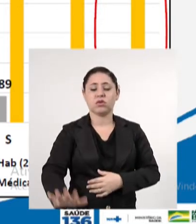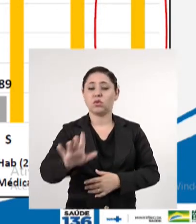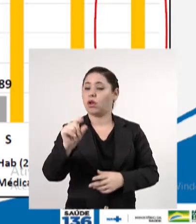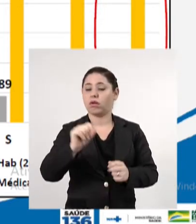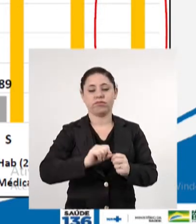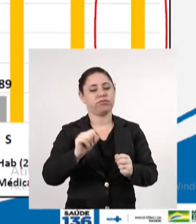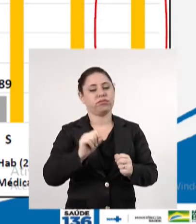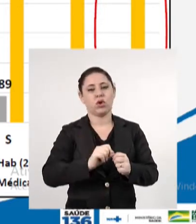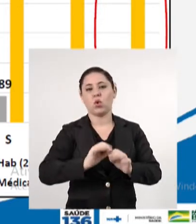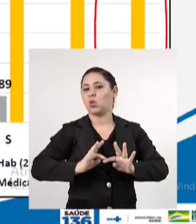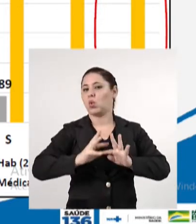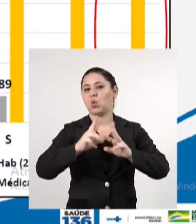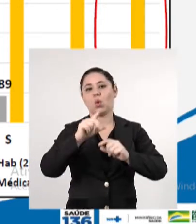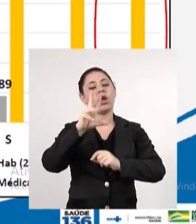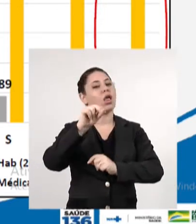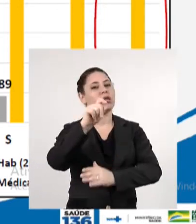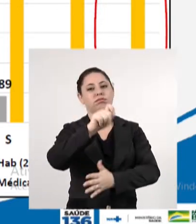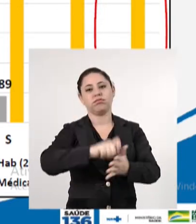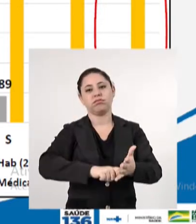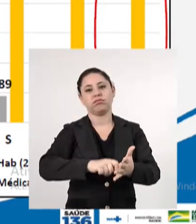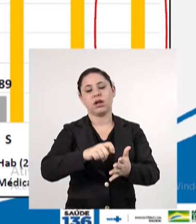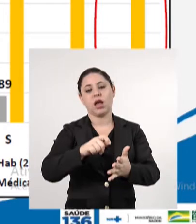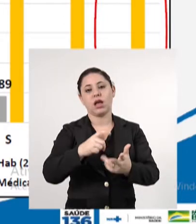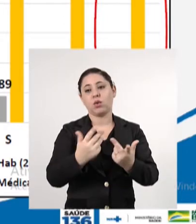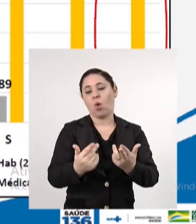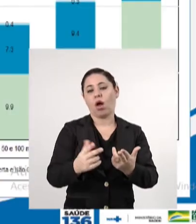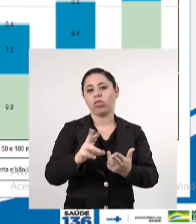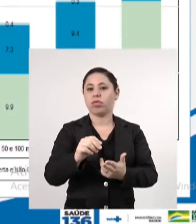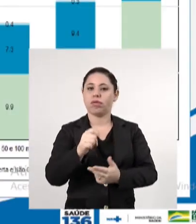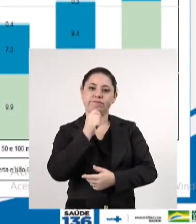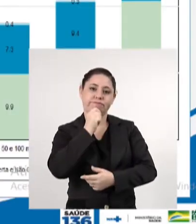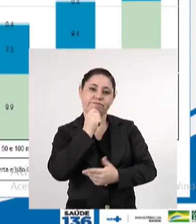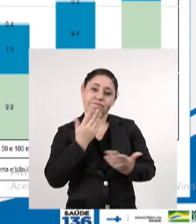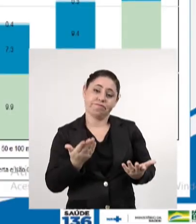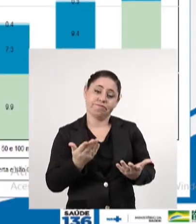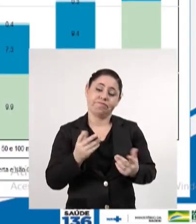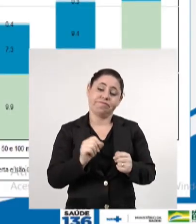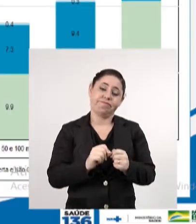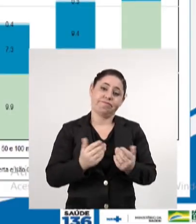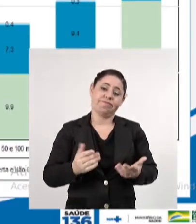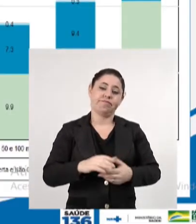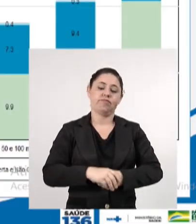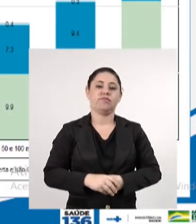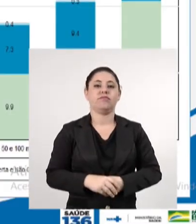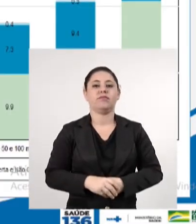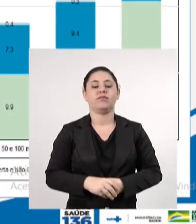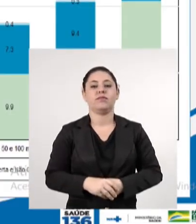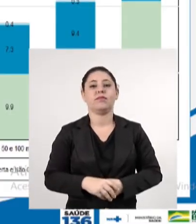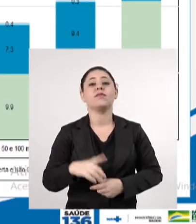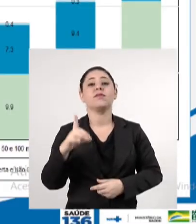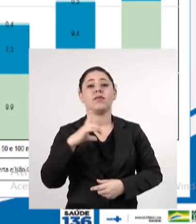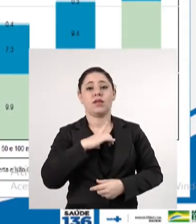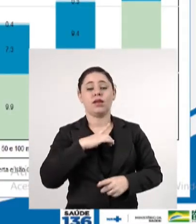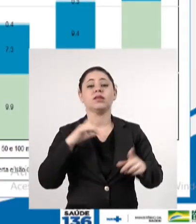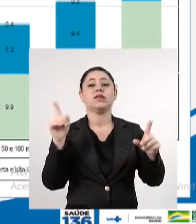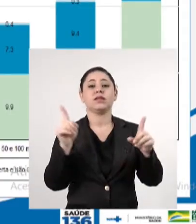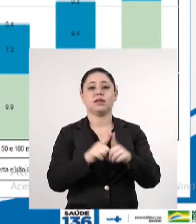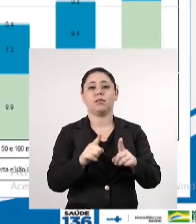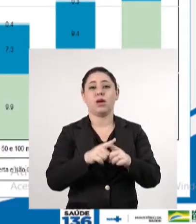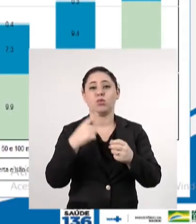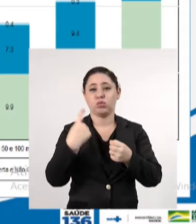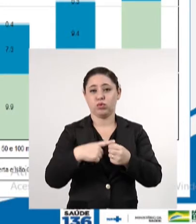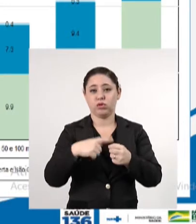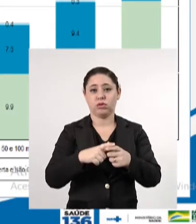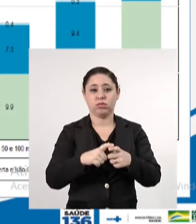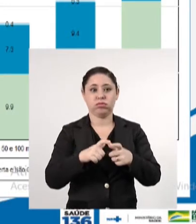é feito. Tudo que não é registrado, infelizmente, não é feito. Vamos para frente. A gente tem a questão também de municípios